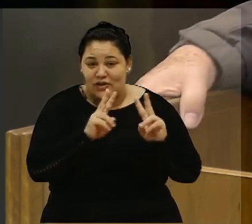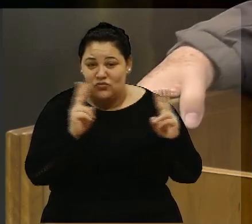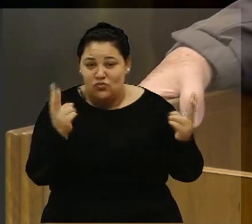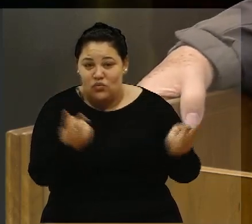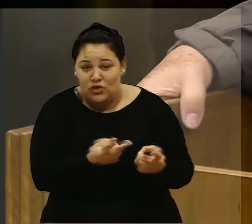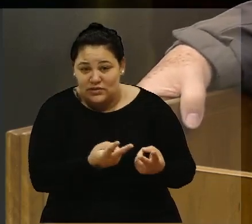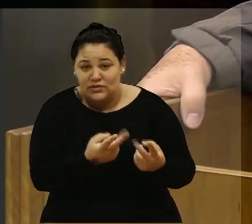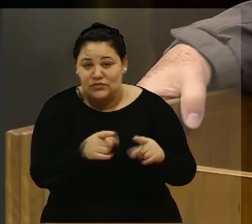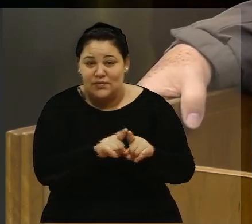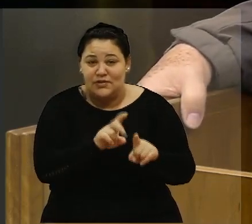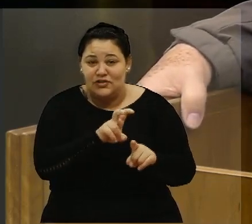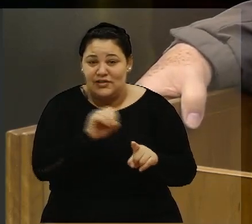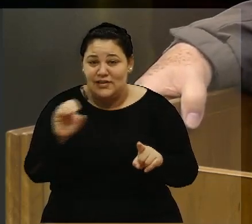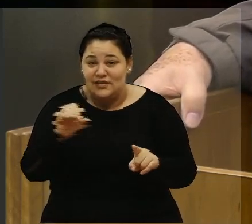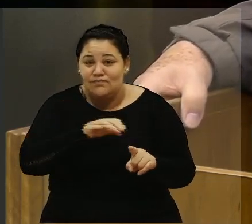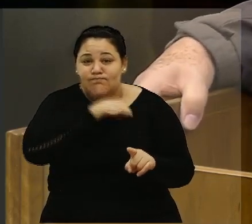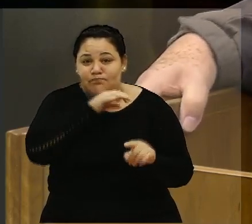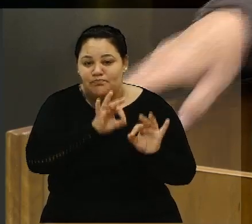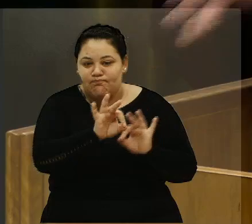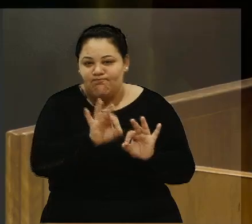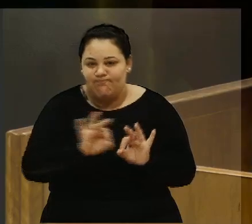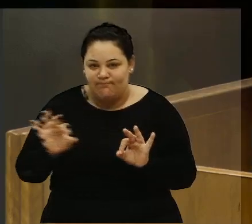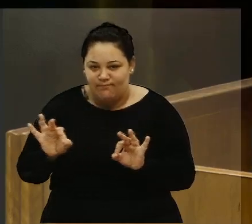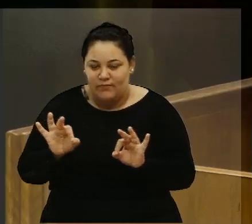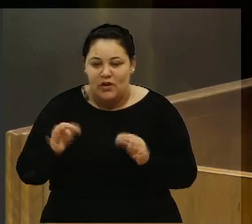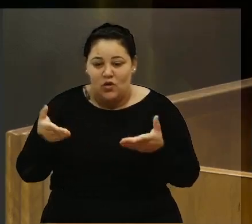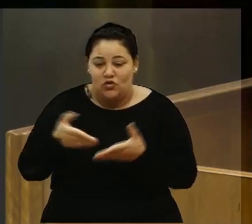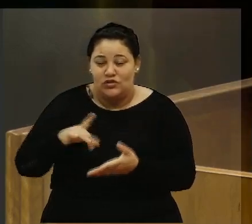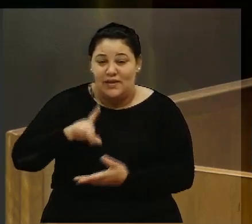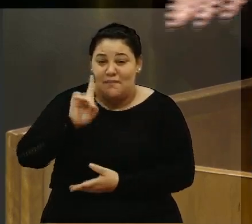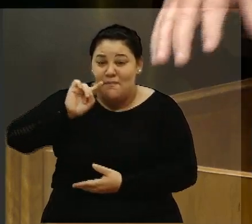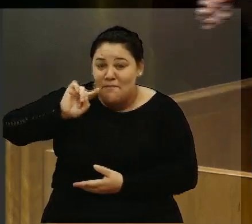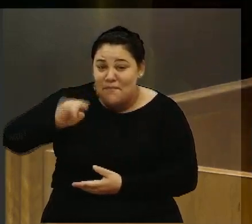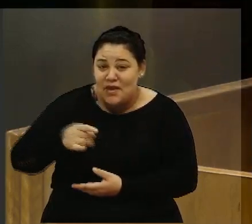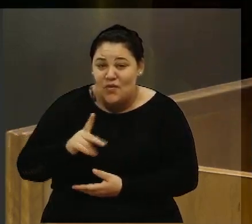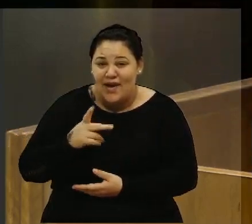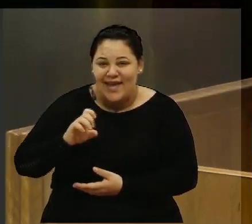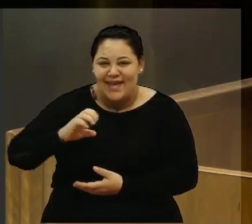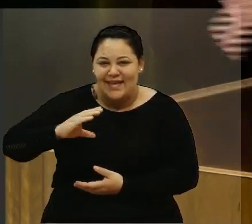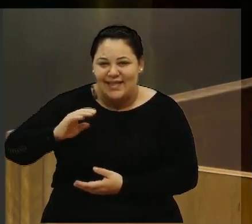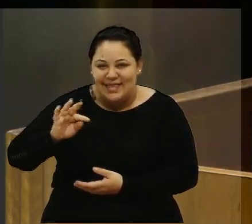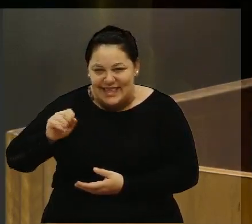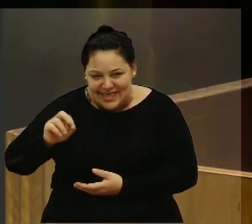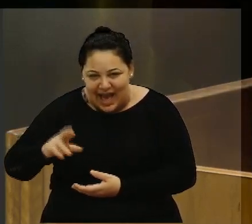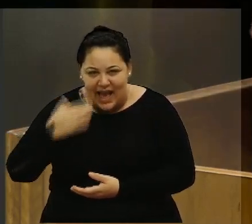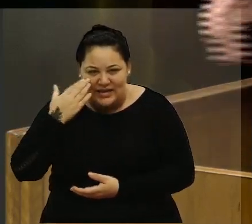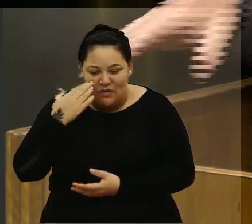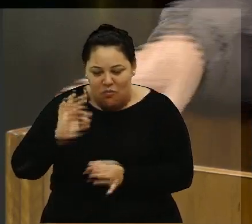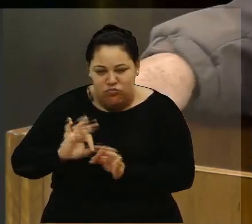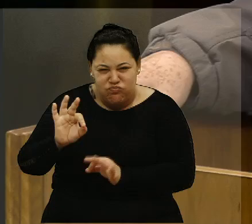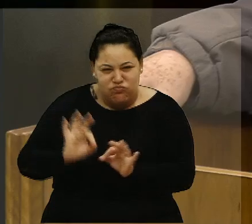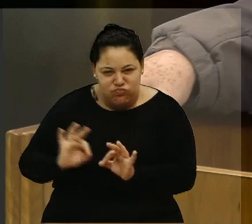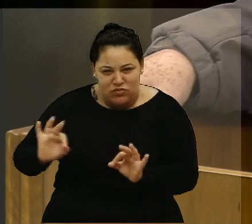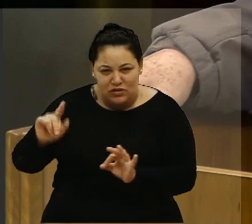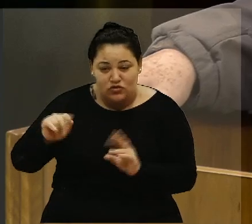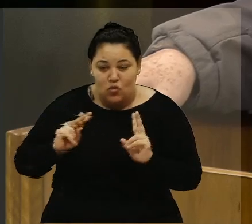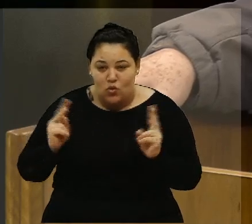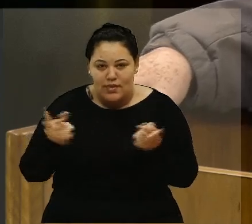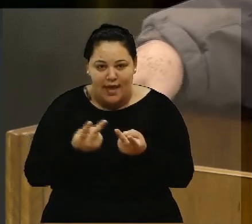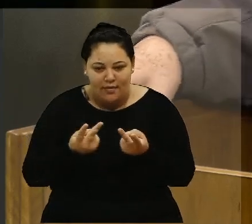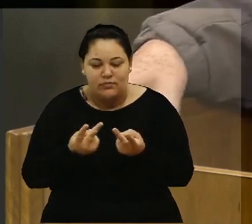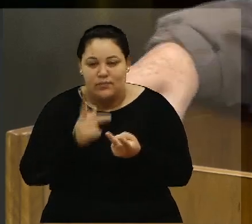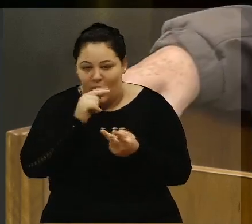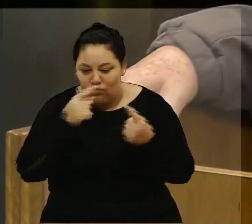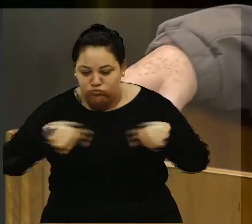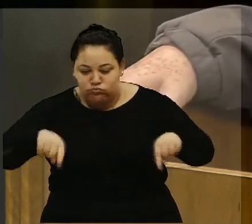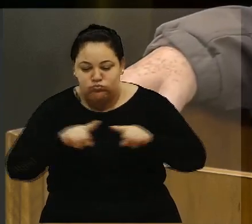de 500 hectares. Então, hoje, tu tem 1.000 hectares, praticamente, de proteção ao redor ali da represa do Marrecas,